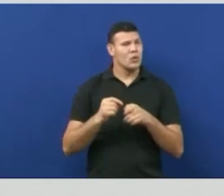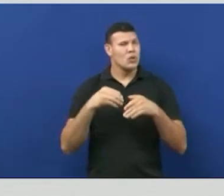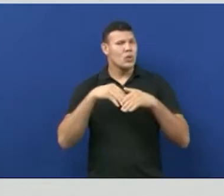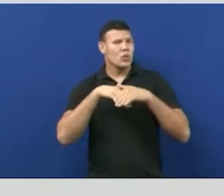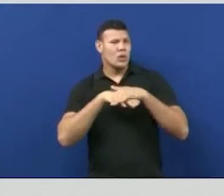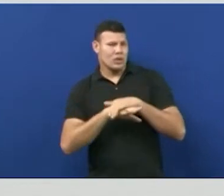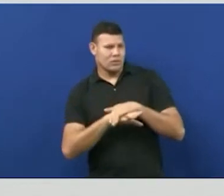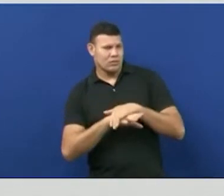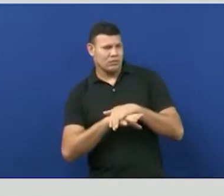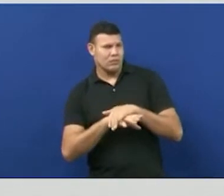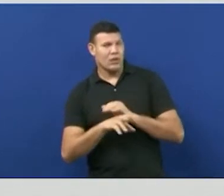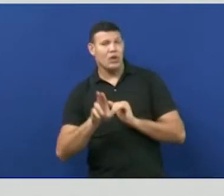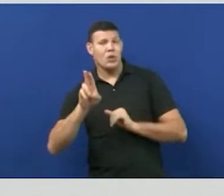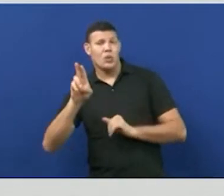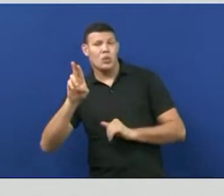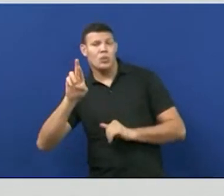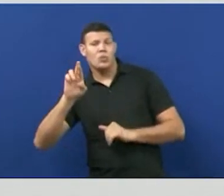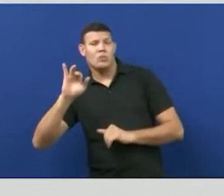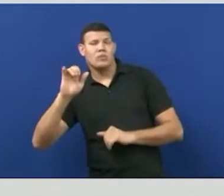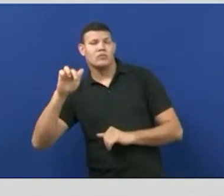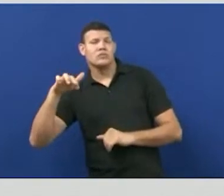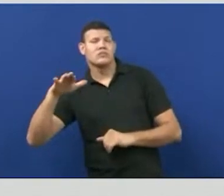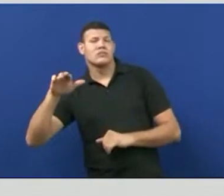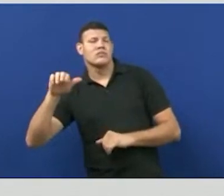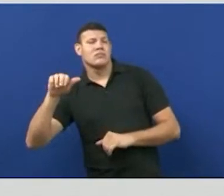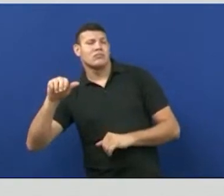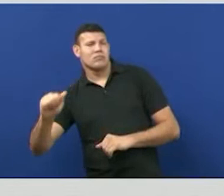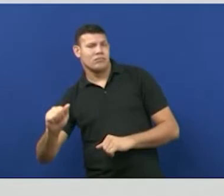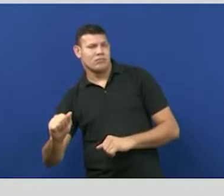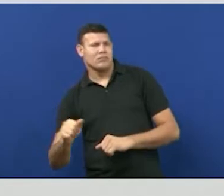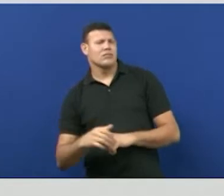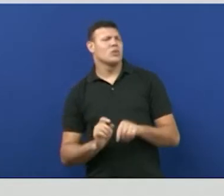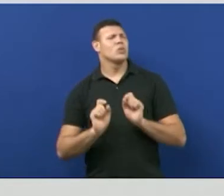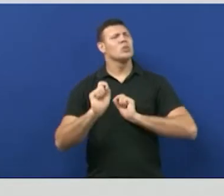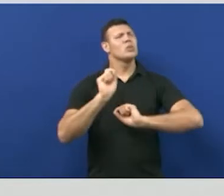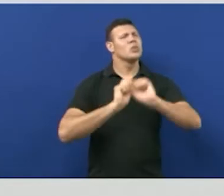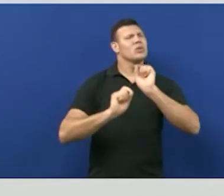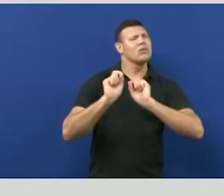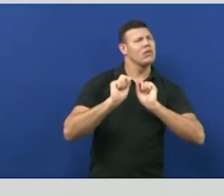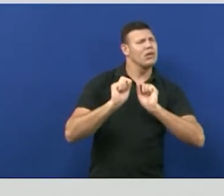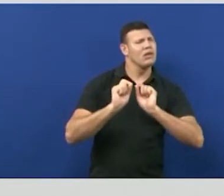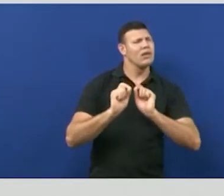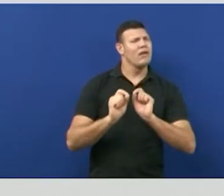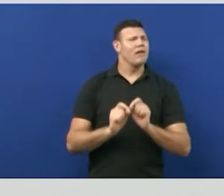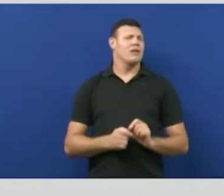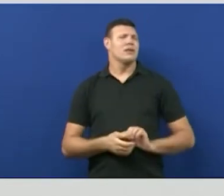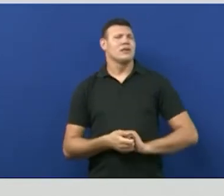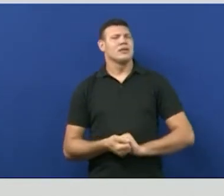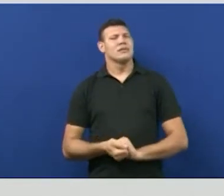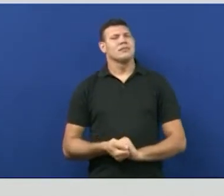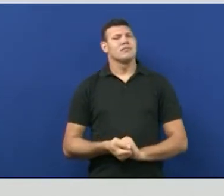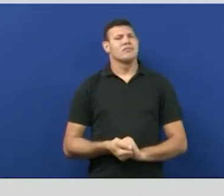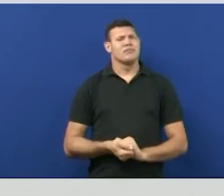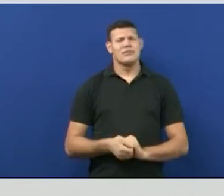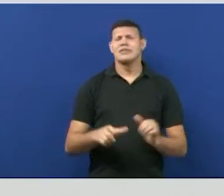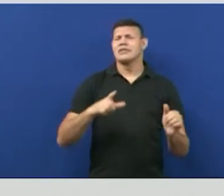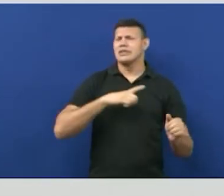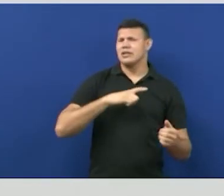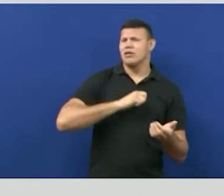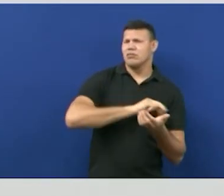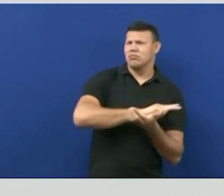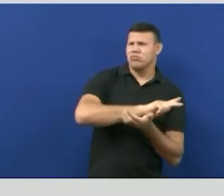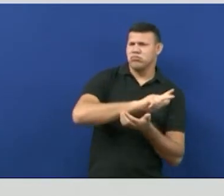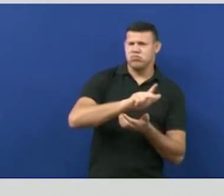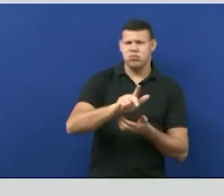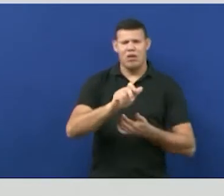A urina, por sua vez, ela é um composto ela é composta, de várias substâncias que